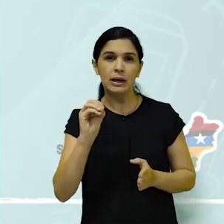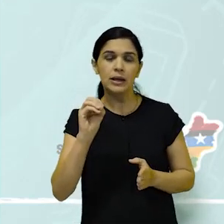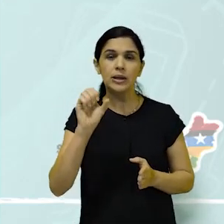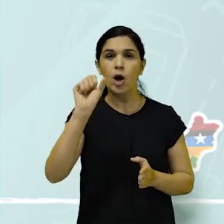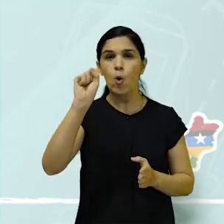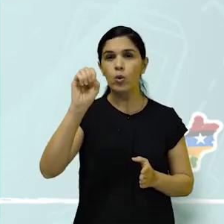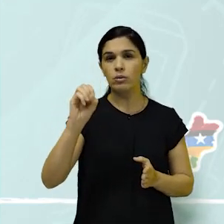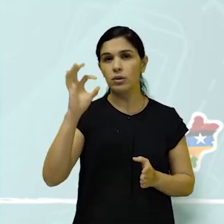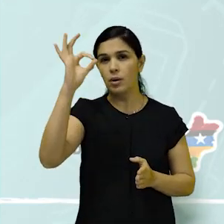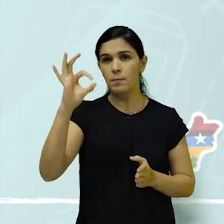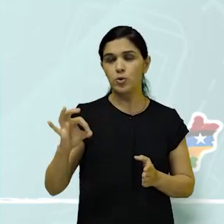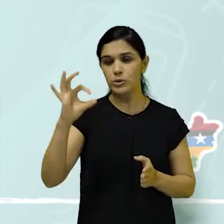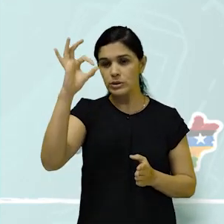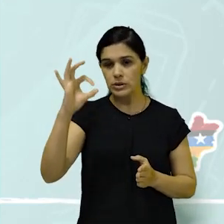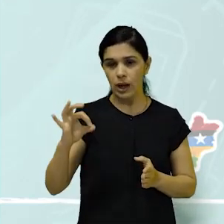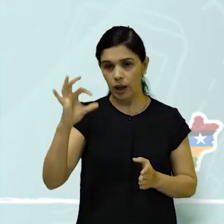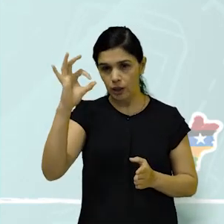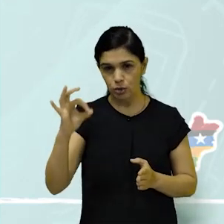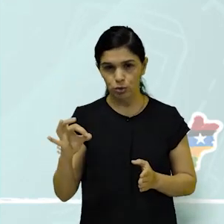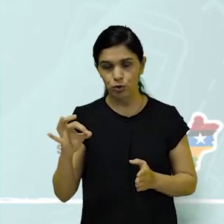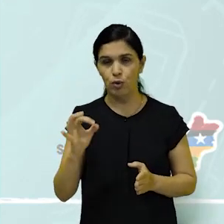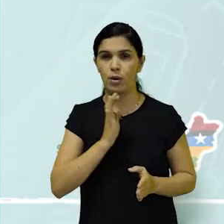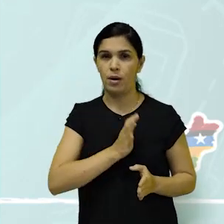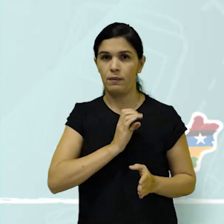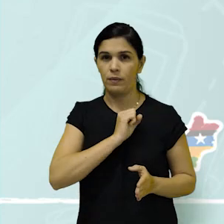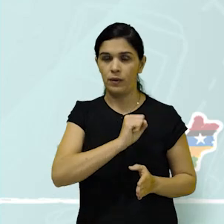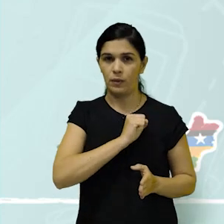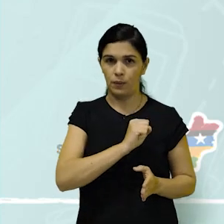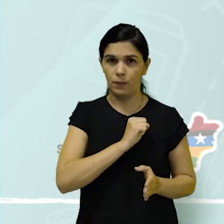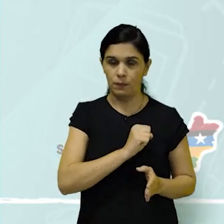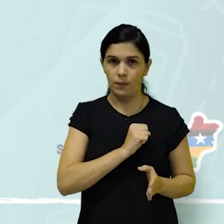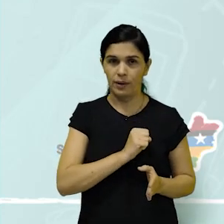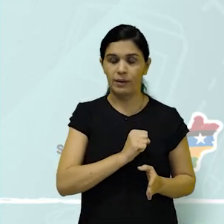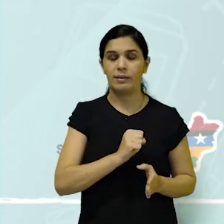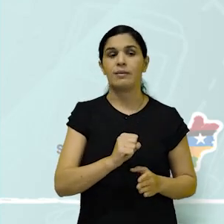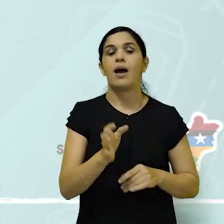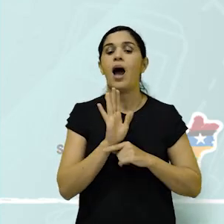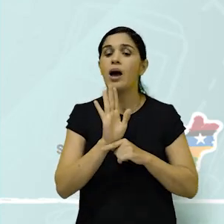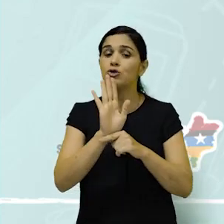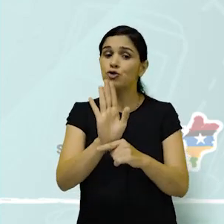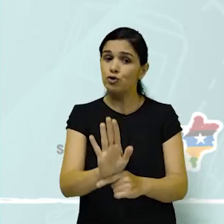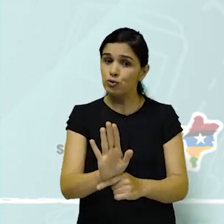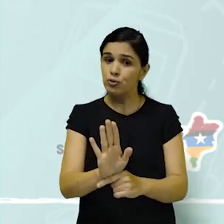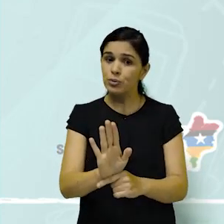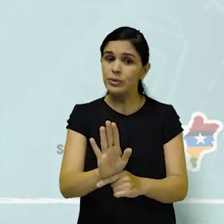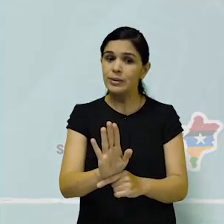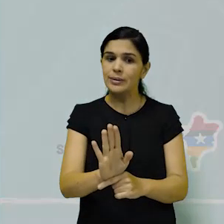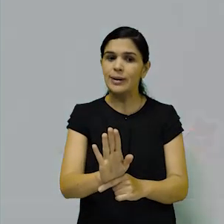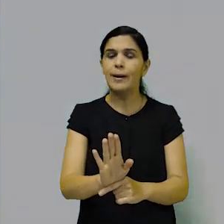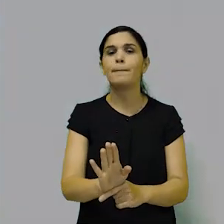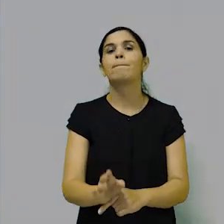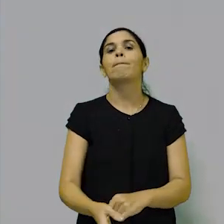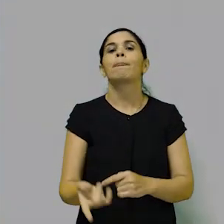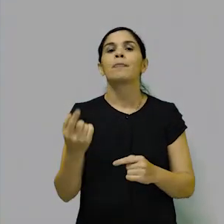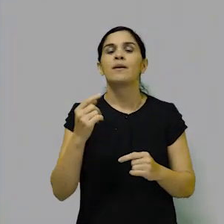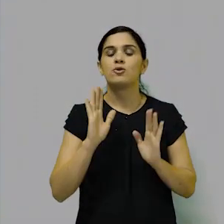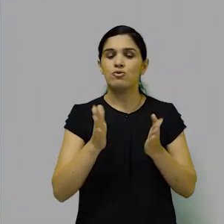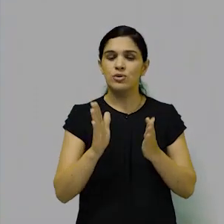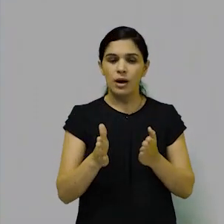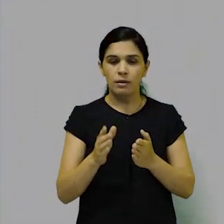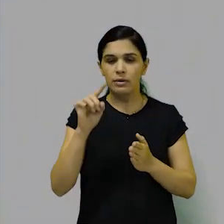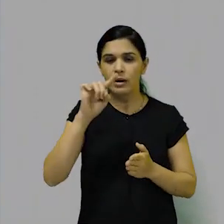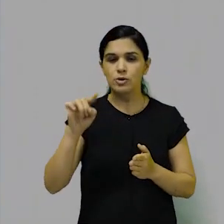máxima. Treinar na zona 3 melhora seu condicionamento aeróbico. Na zona 3, o lactato começa a se